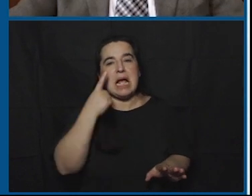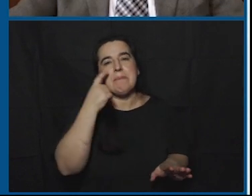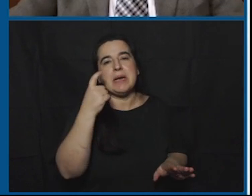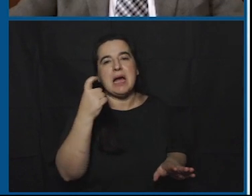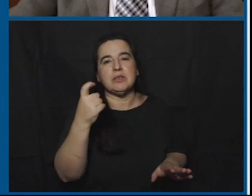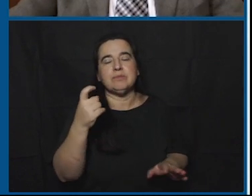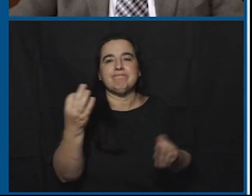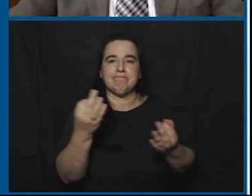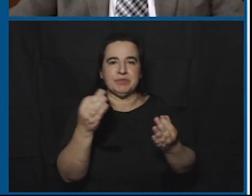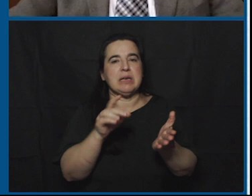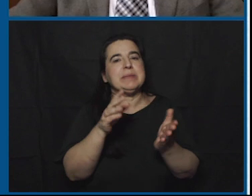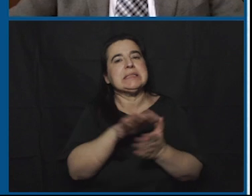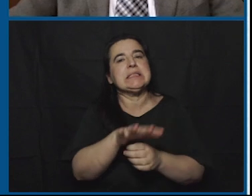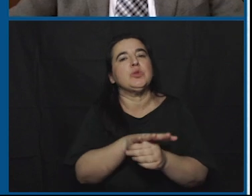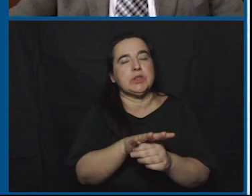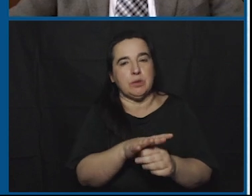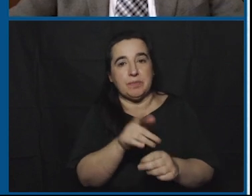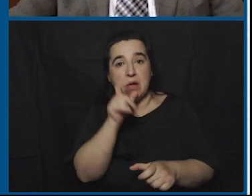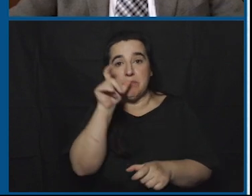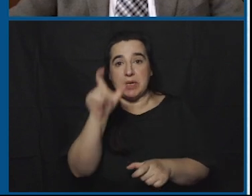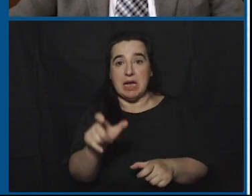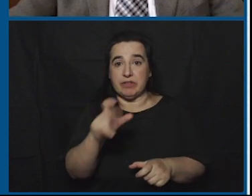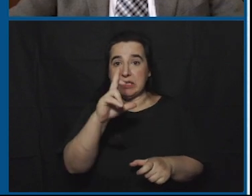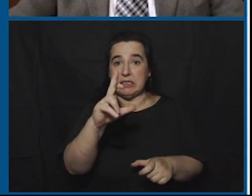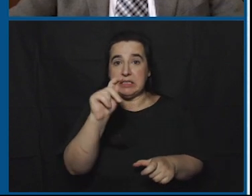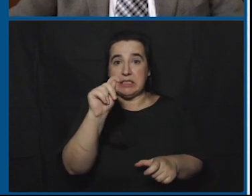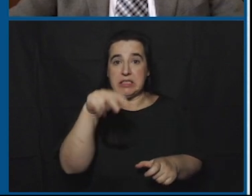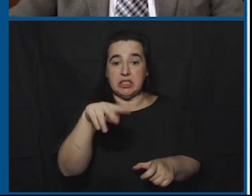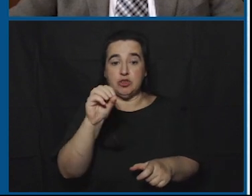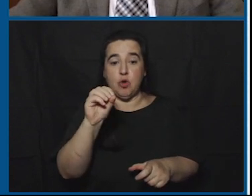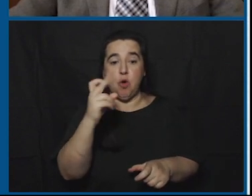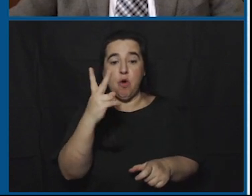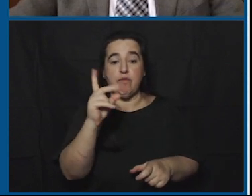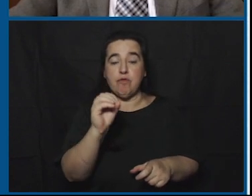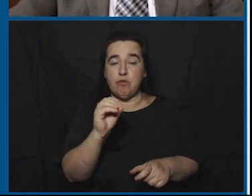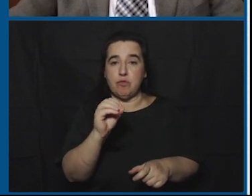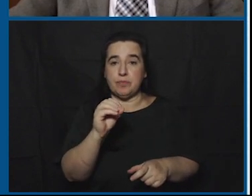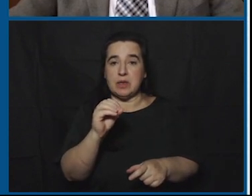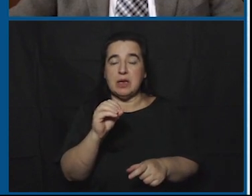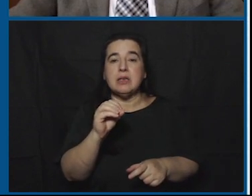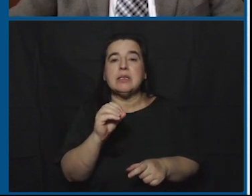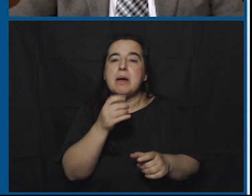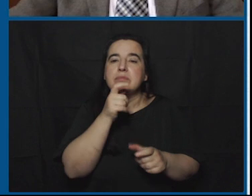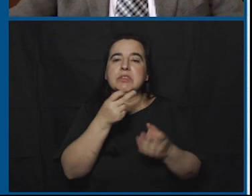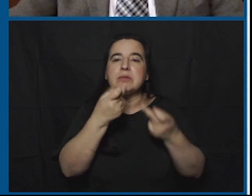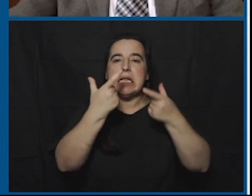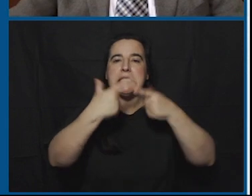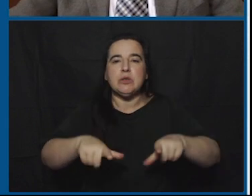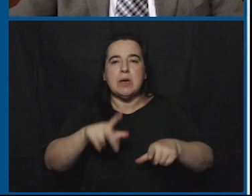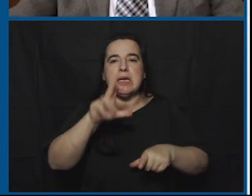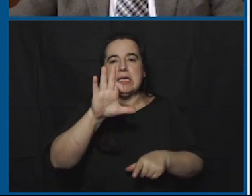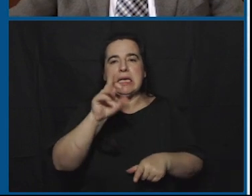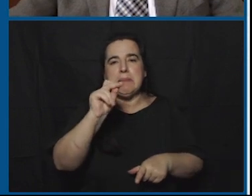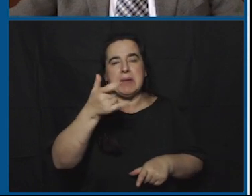repararam nesse facto, de que a palavra renovo, no hebraico, diz-se-á também Netzer